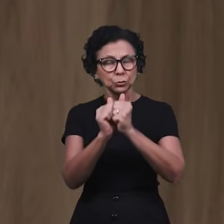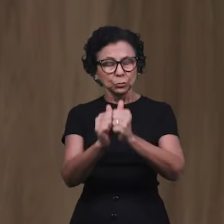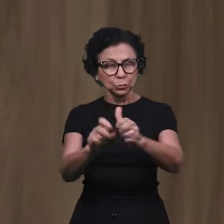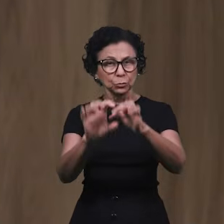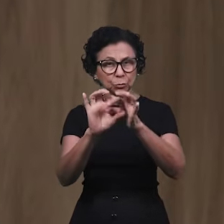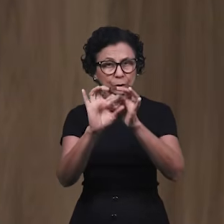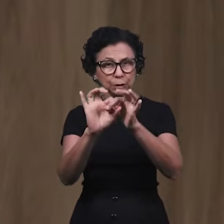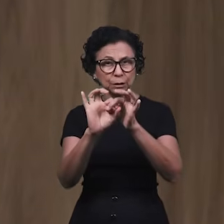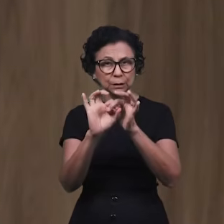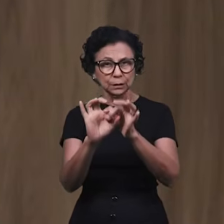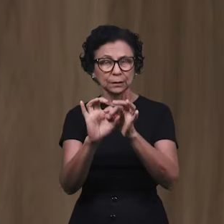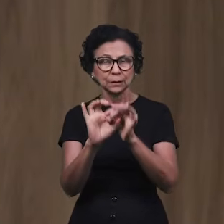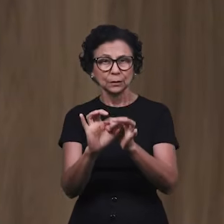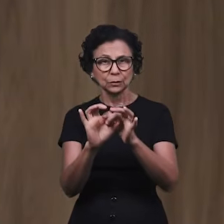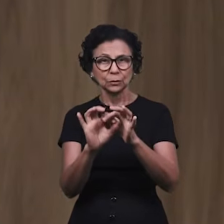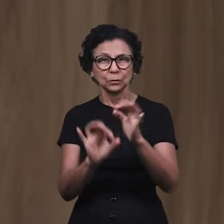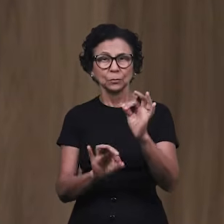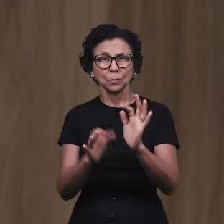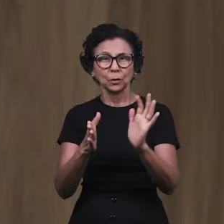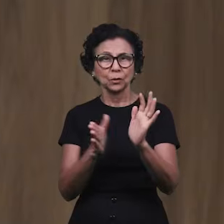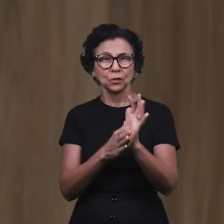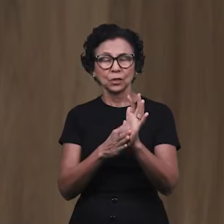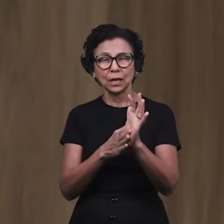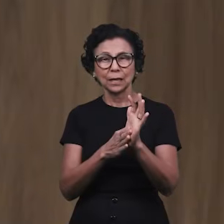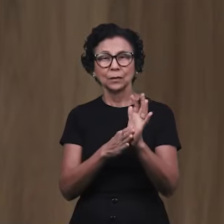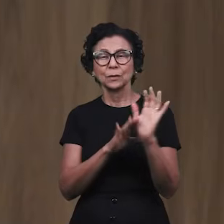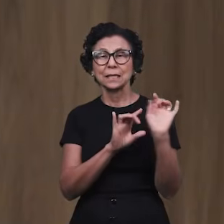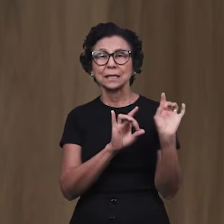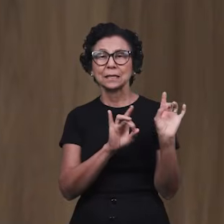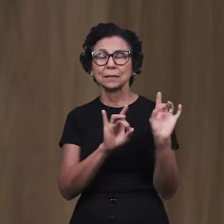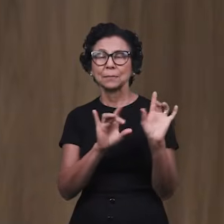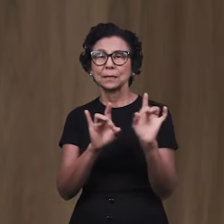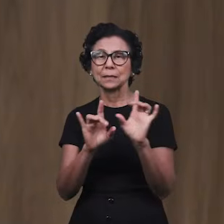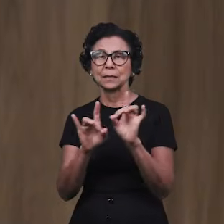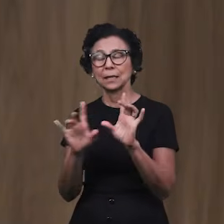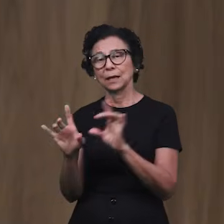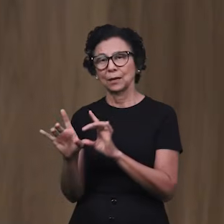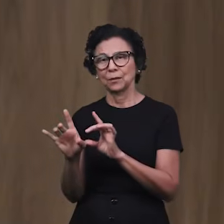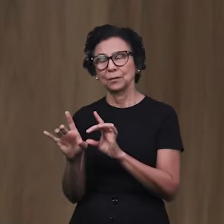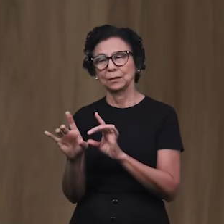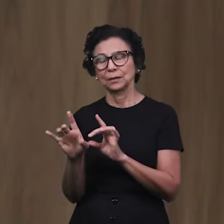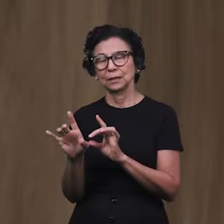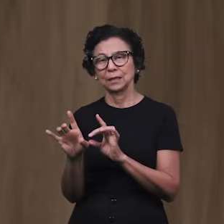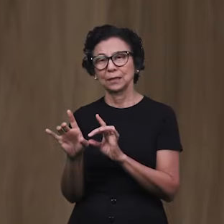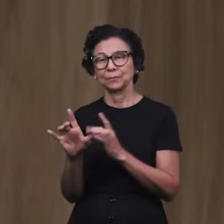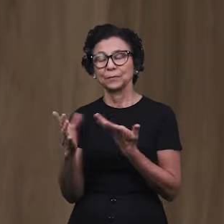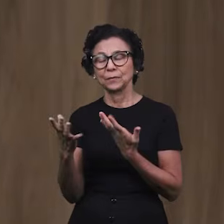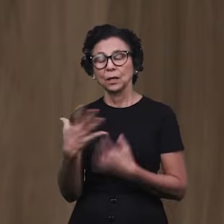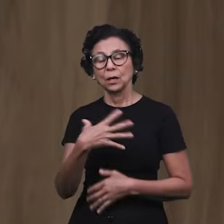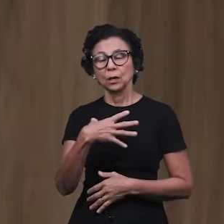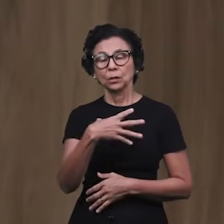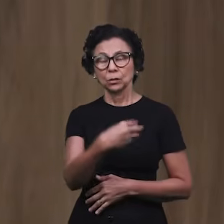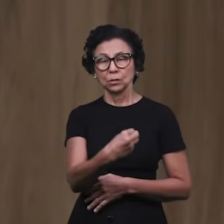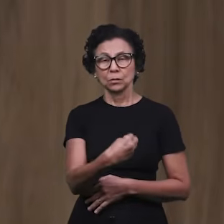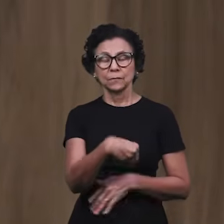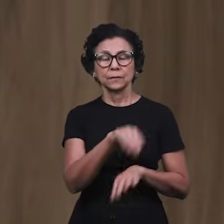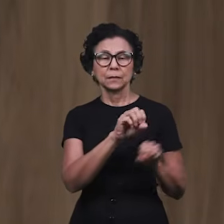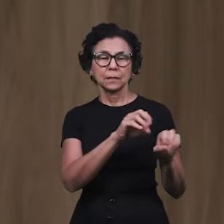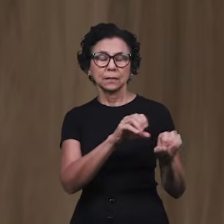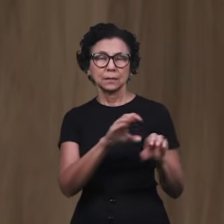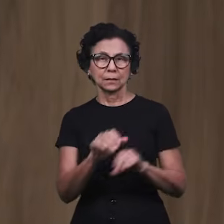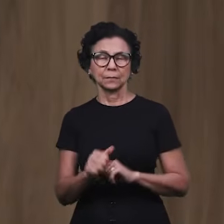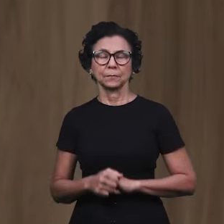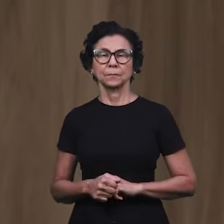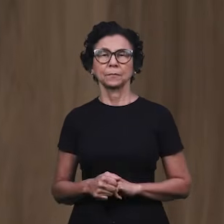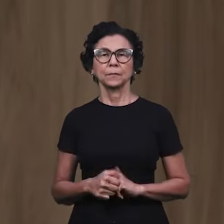mais precioso que o Senhor nos confiou, a educação dos nossos filhos. O Grupo Organização e